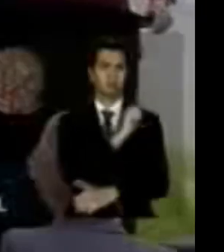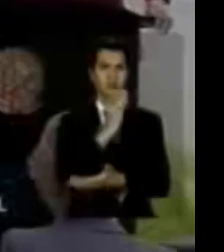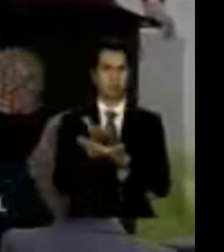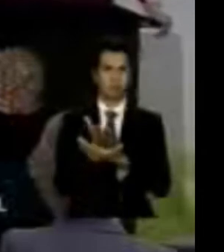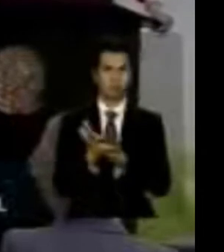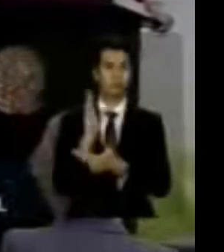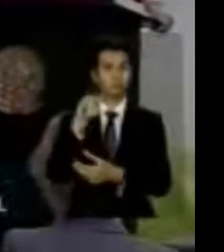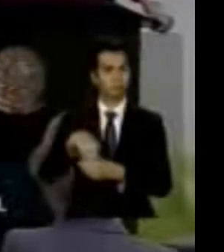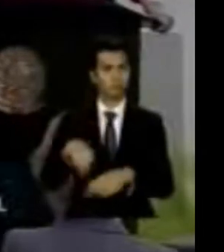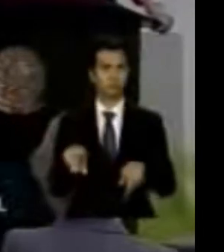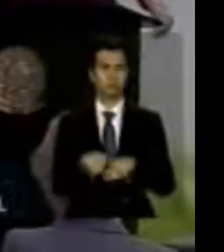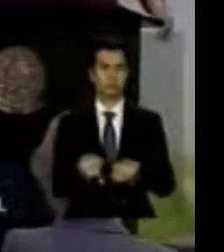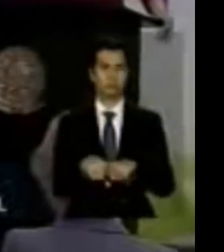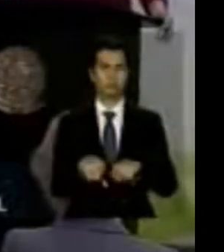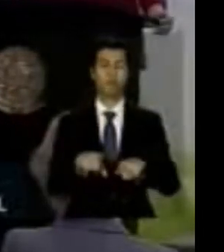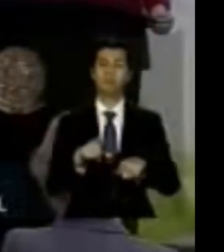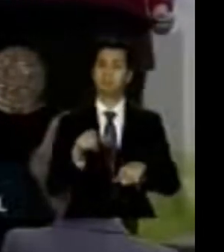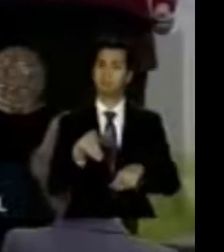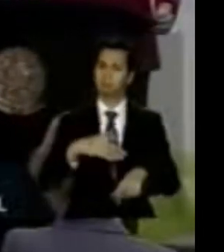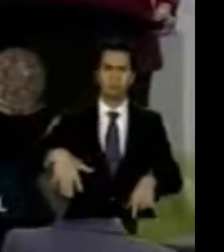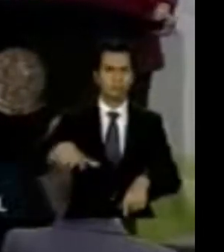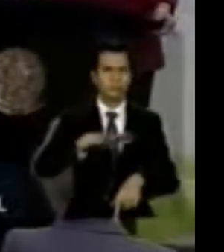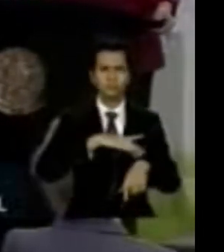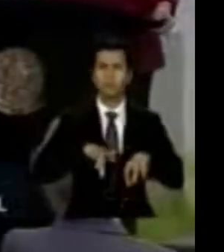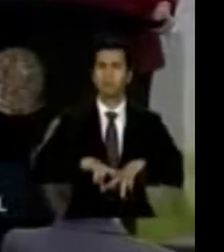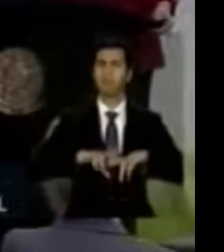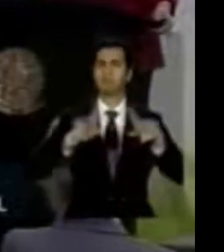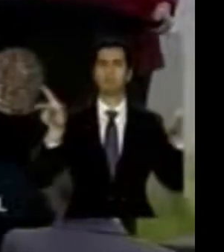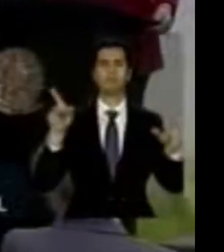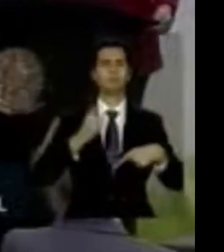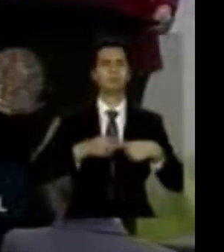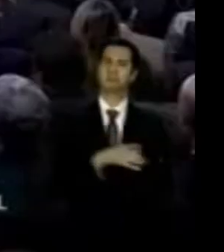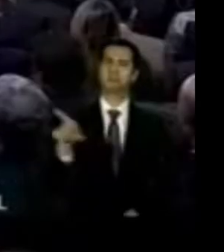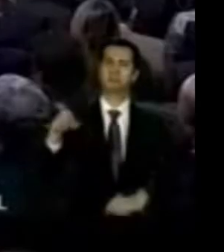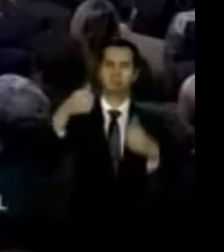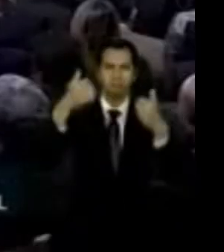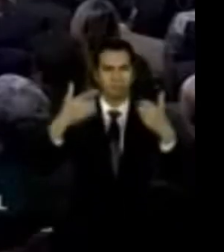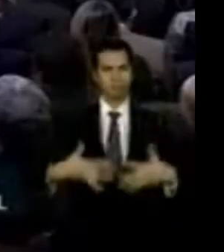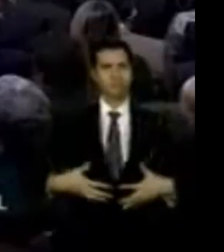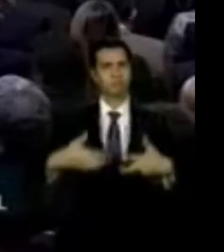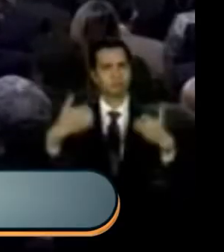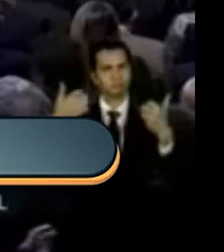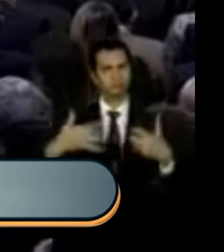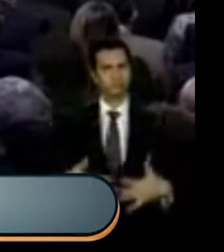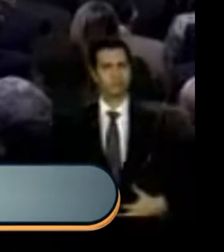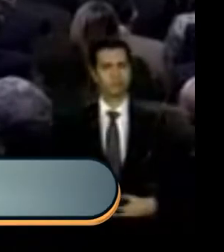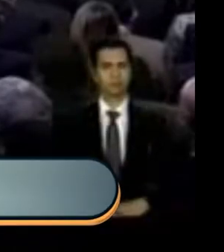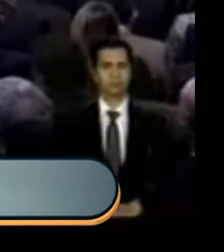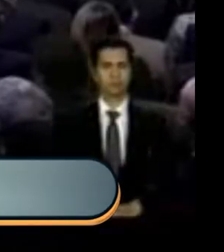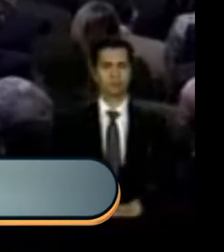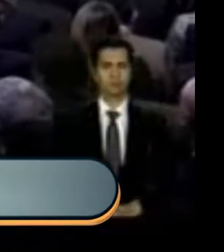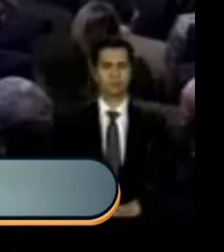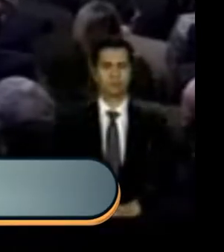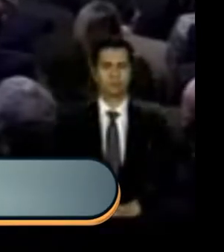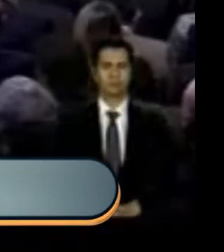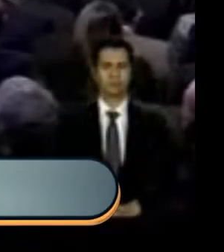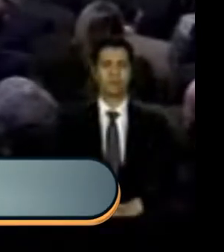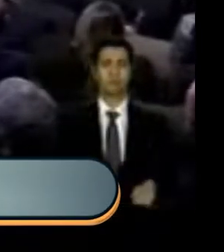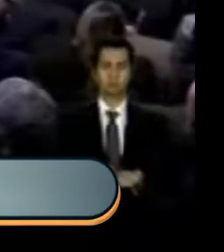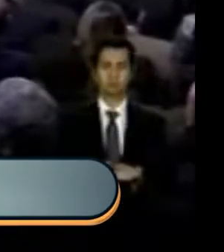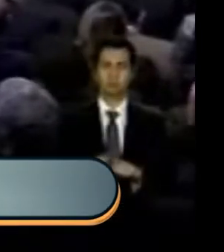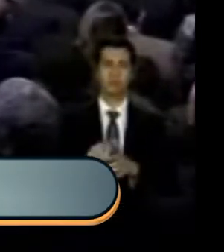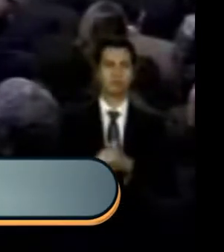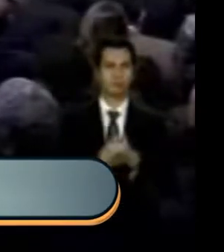Costa. A intenção era convencer o governo a mudar sua decisão e incluir a FURB no projeto de expansão. Em